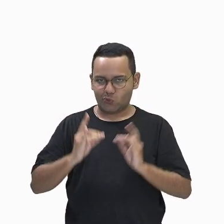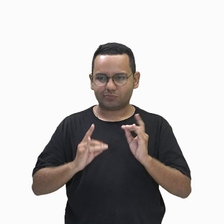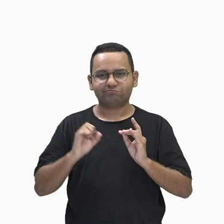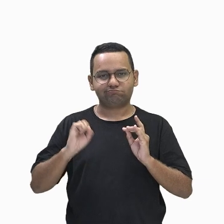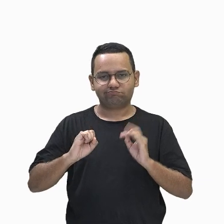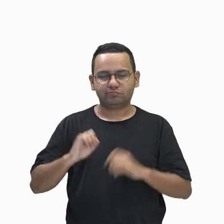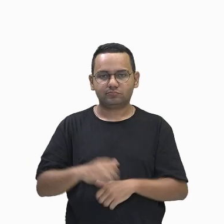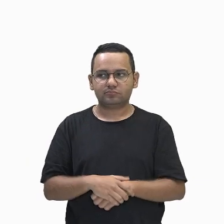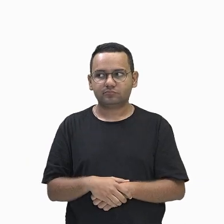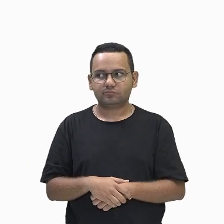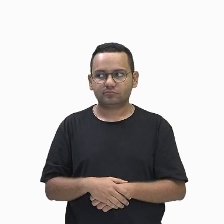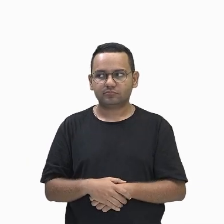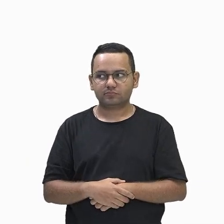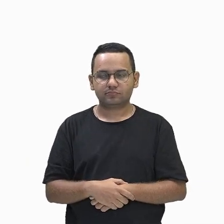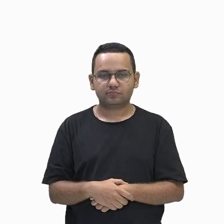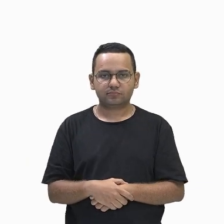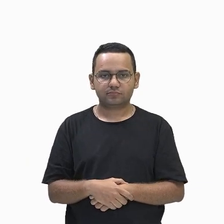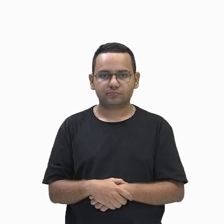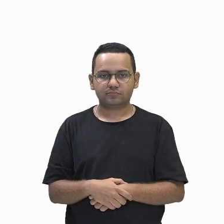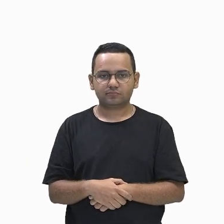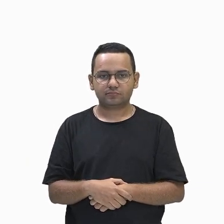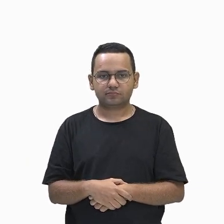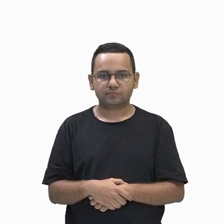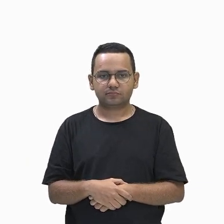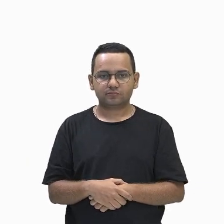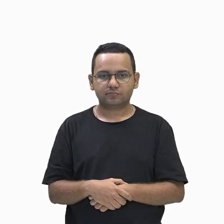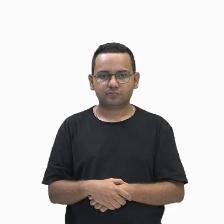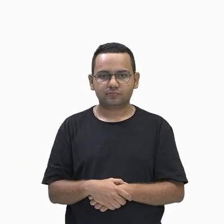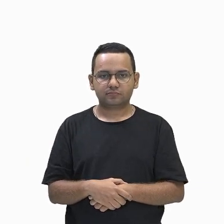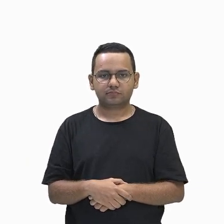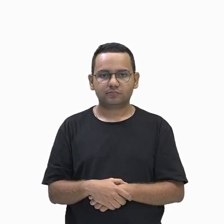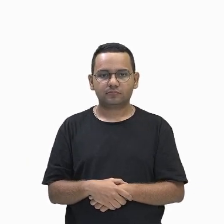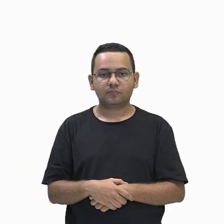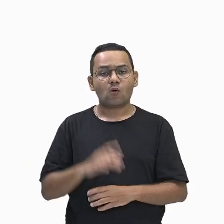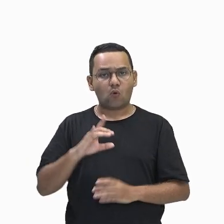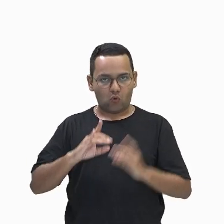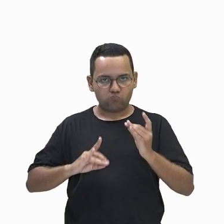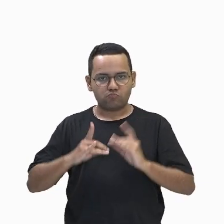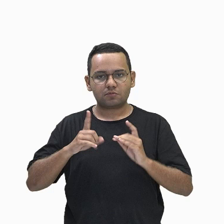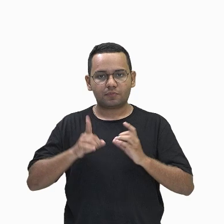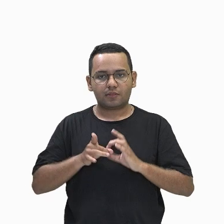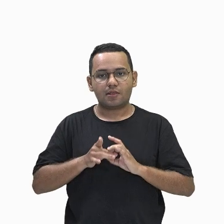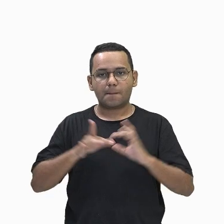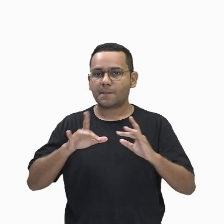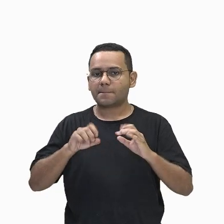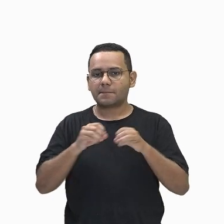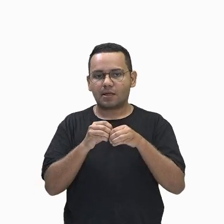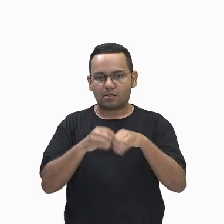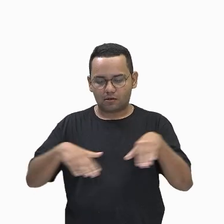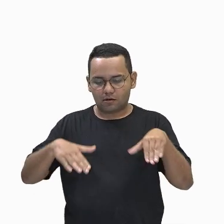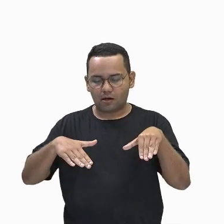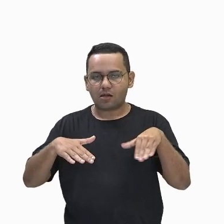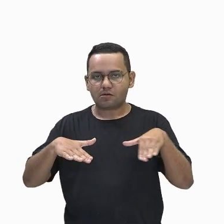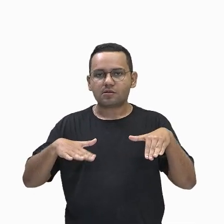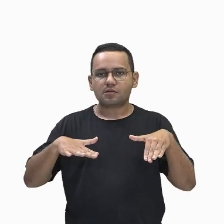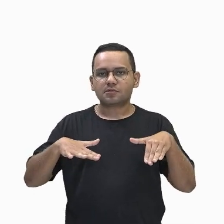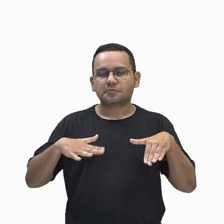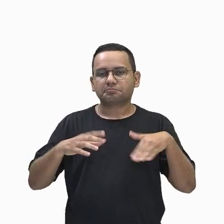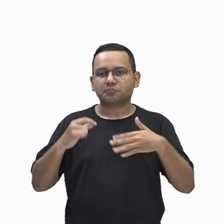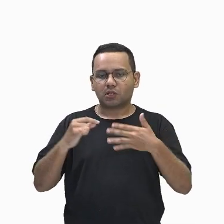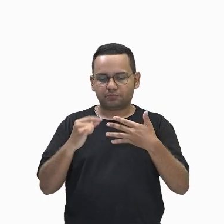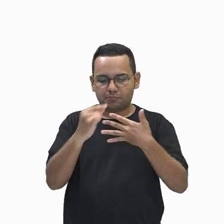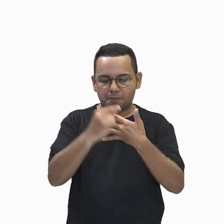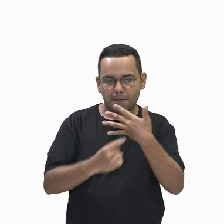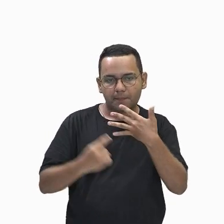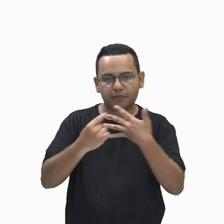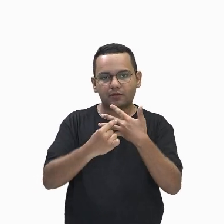Vamos conhecer mais sobre ela, então? Regulação hormonal. Os hormônios são liberados pelas glândulas endócrinas em resposta